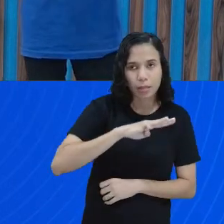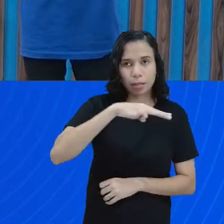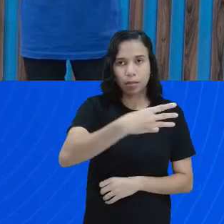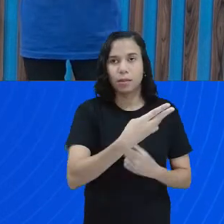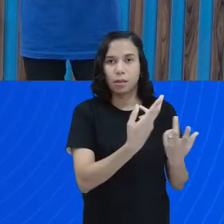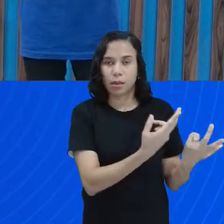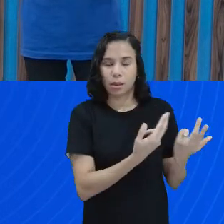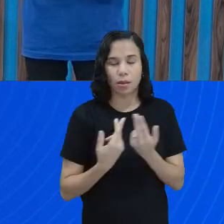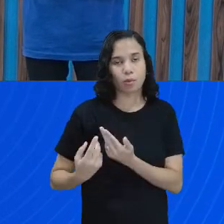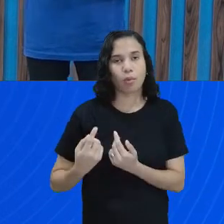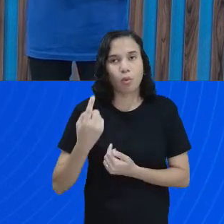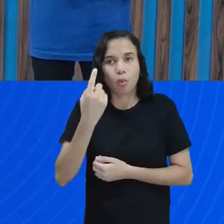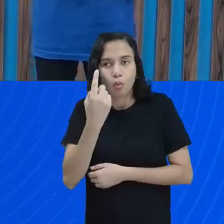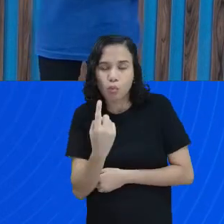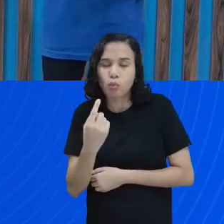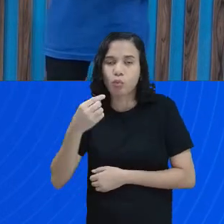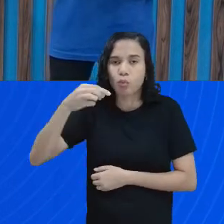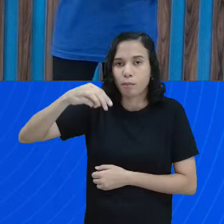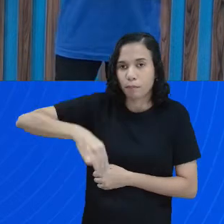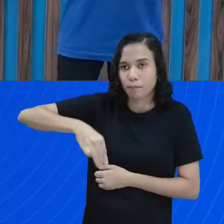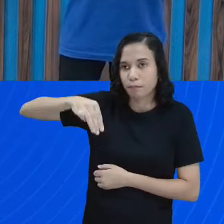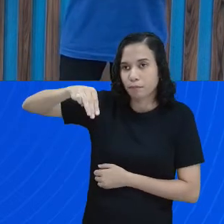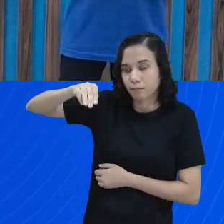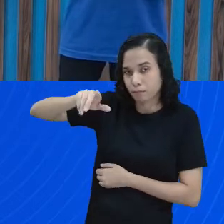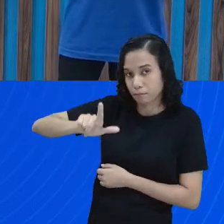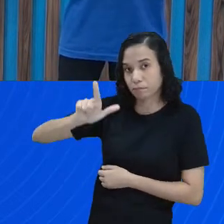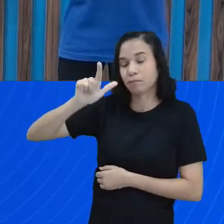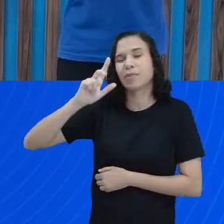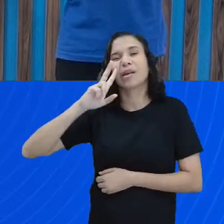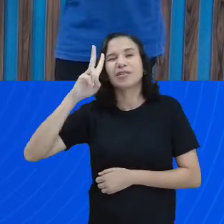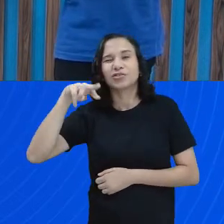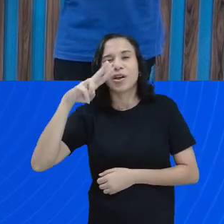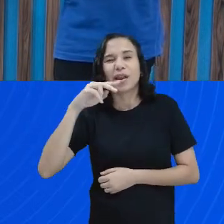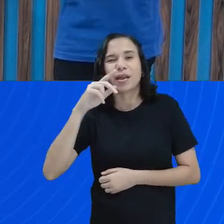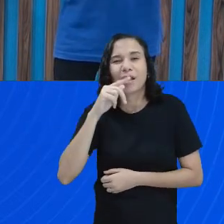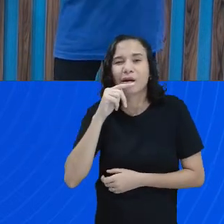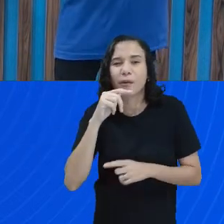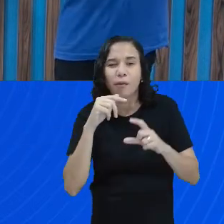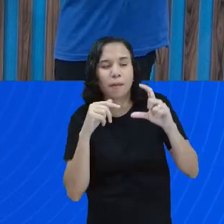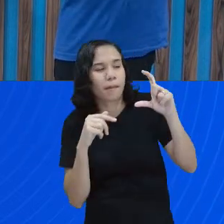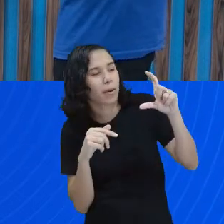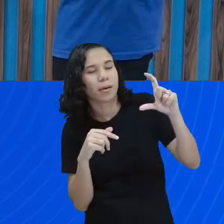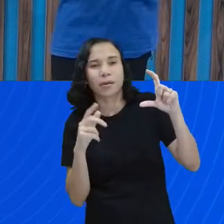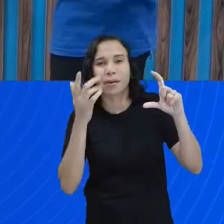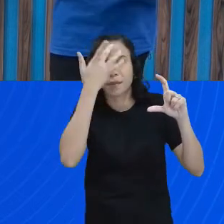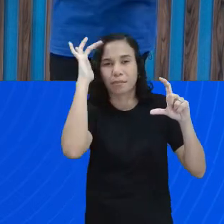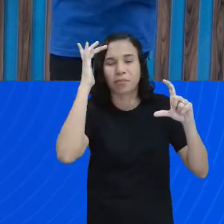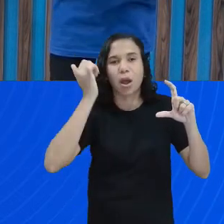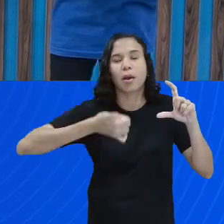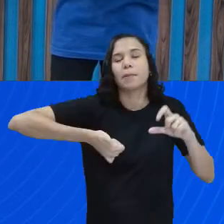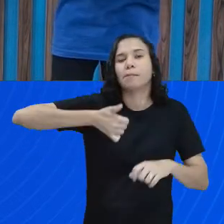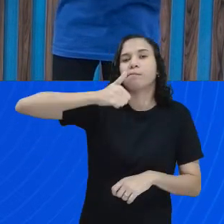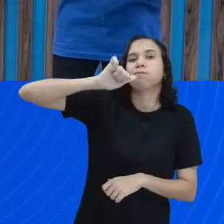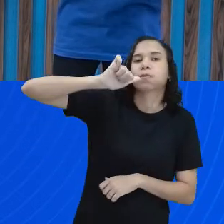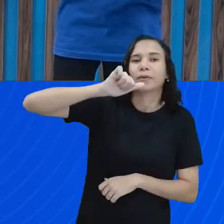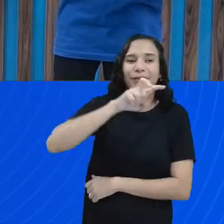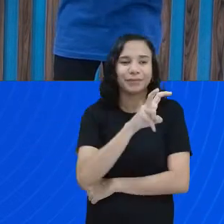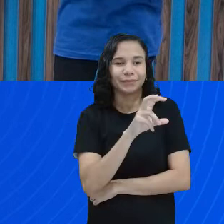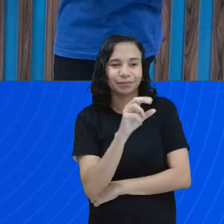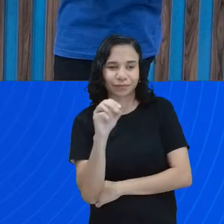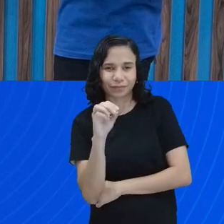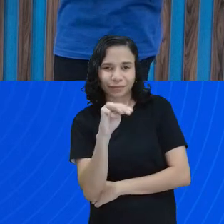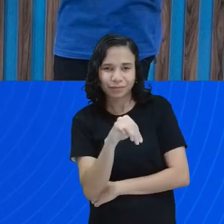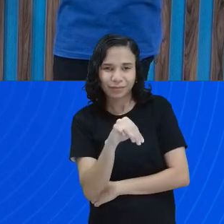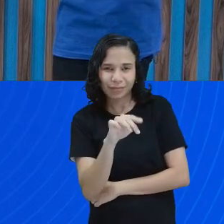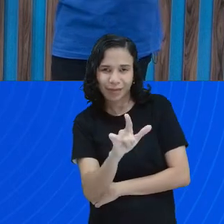1 mililitro. Mililitro. Mililitro geralmente é naquelas garrafinhas que você vai beber água, parece lá, 500 ml,